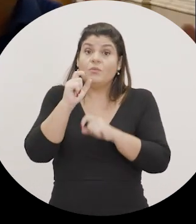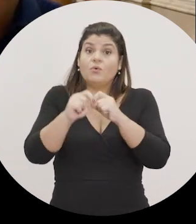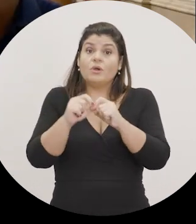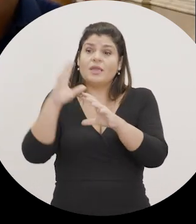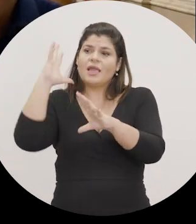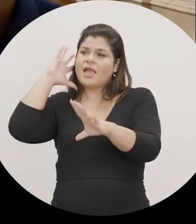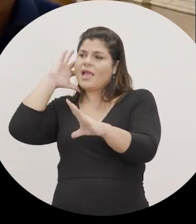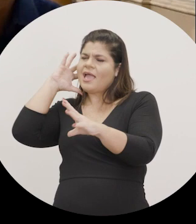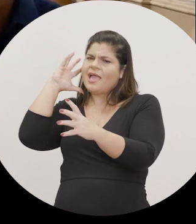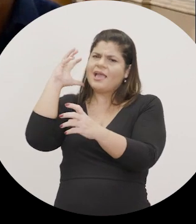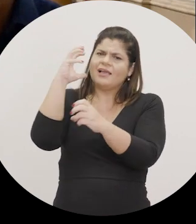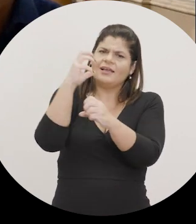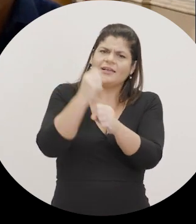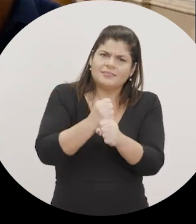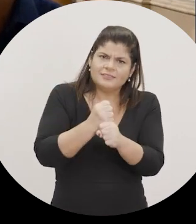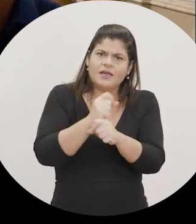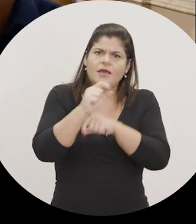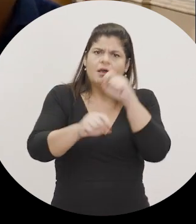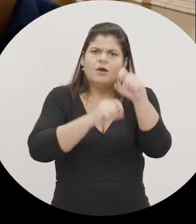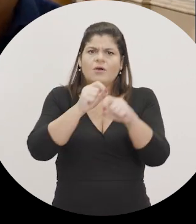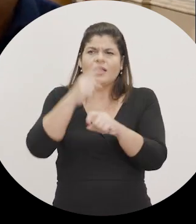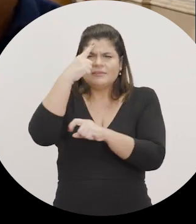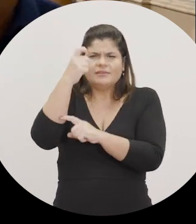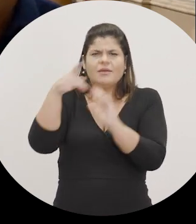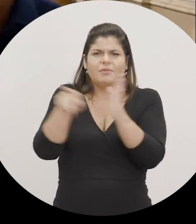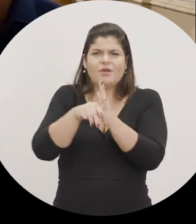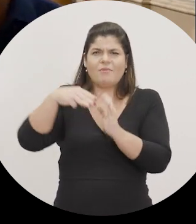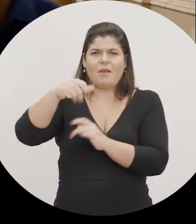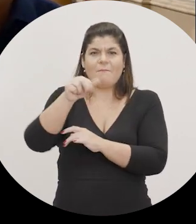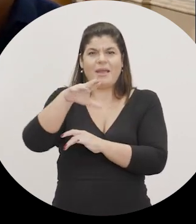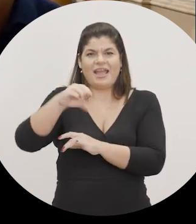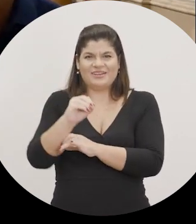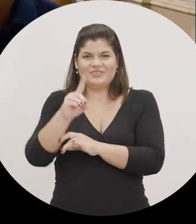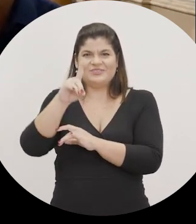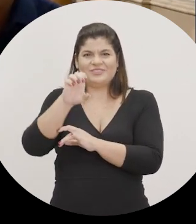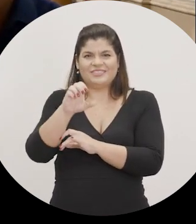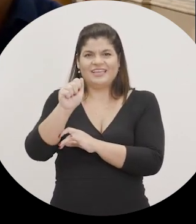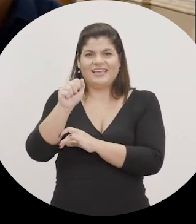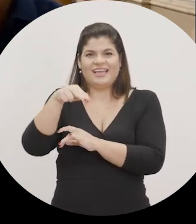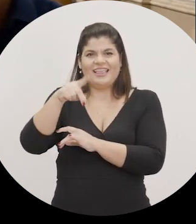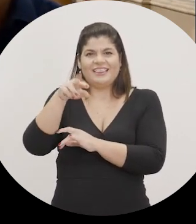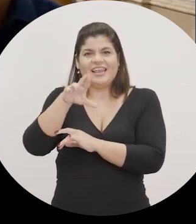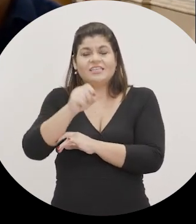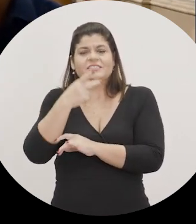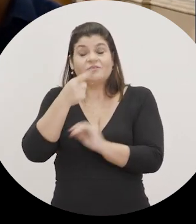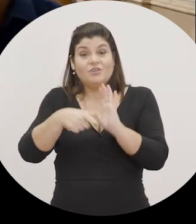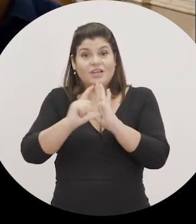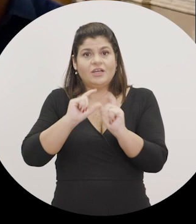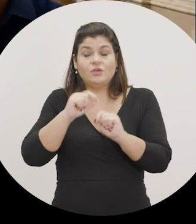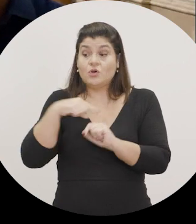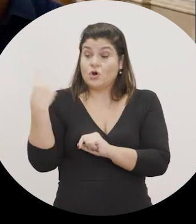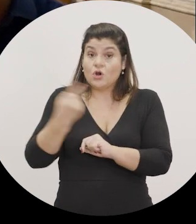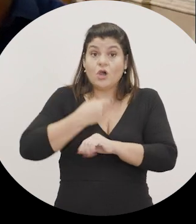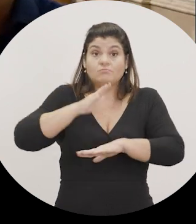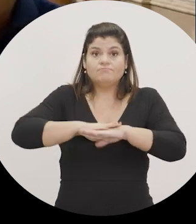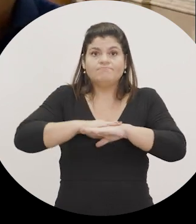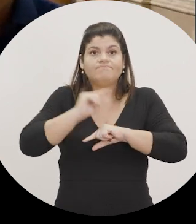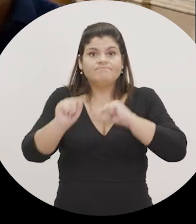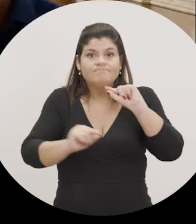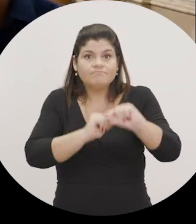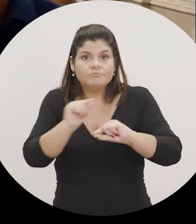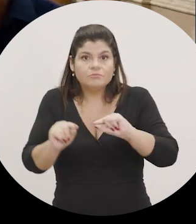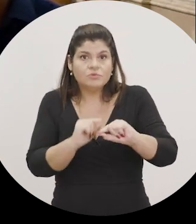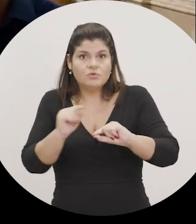vamos resgatar essa ideia do Mário de Andrade que você mencionou, de a gente